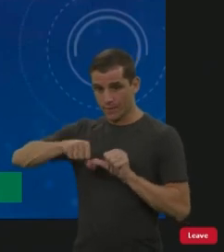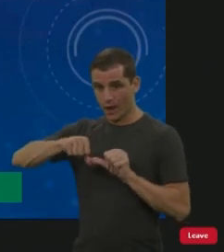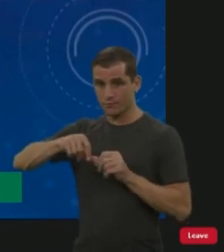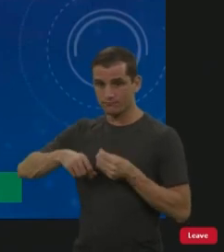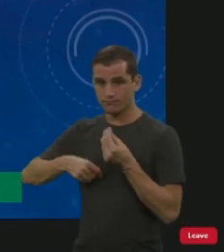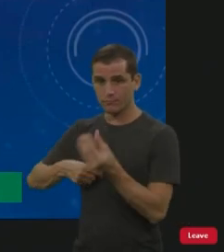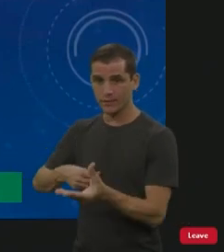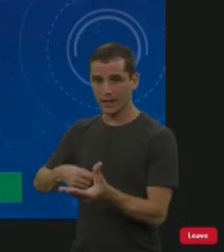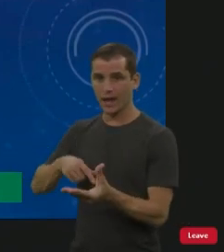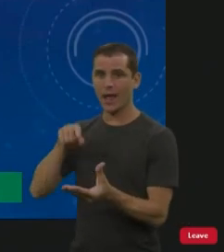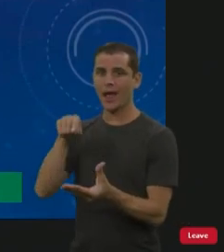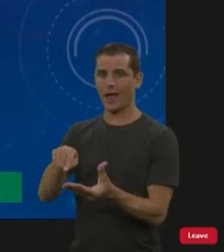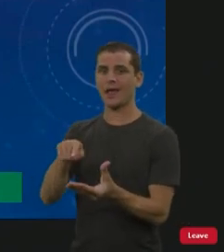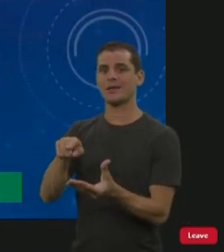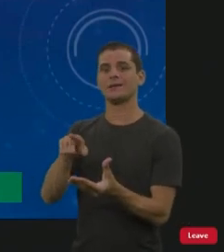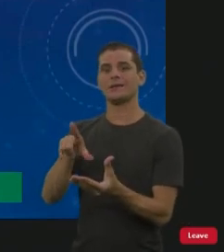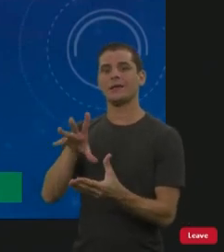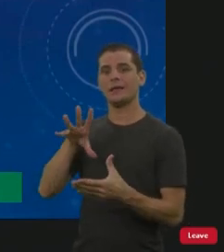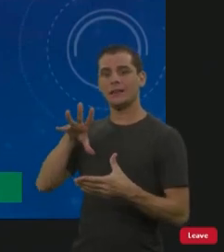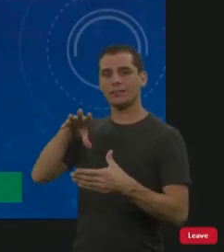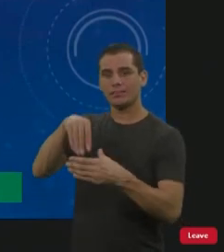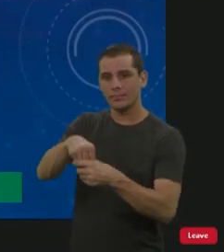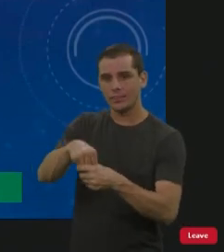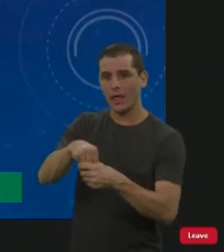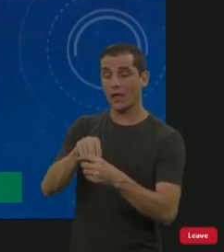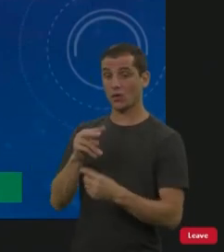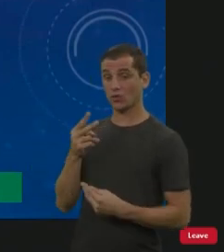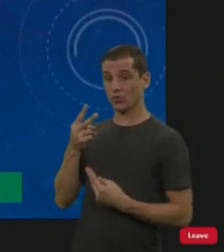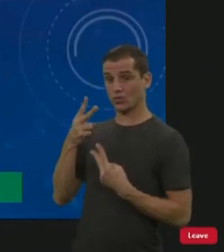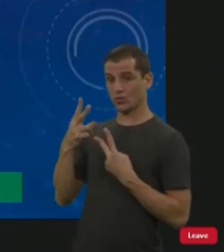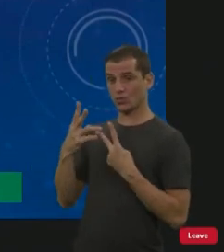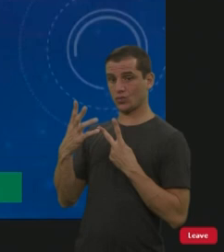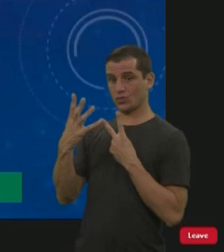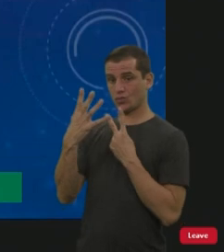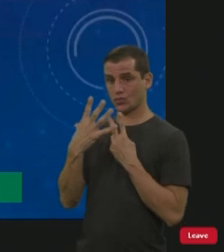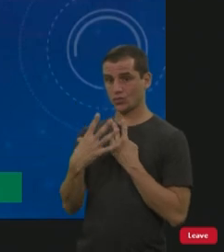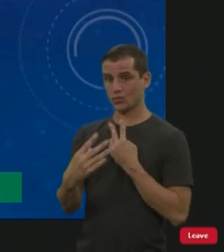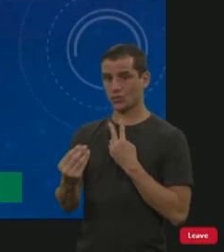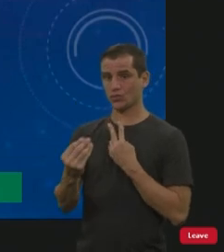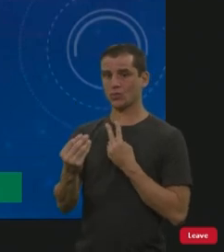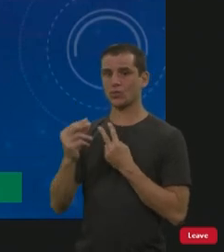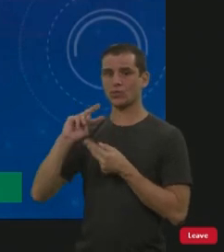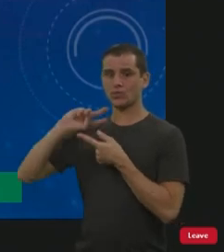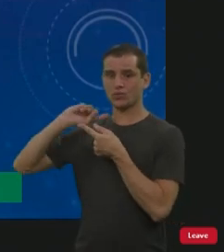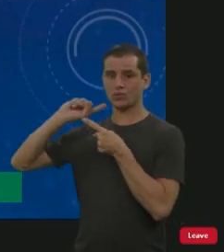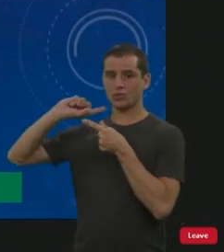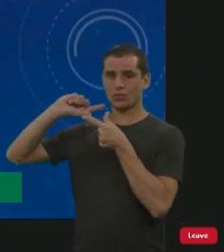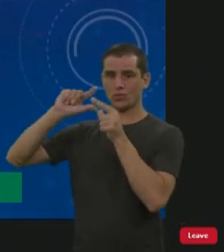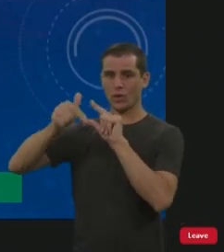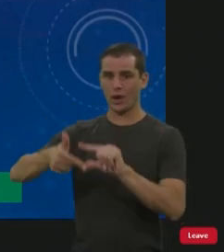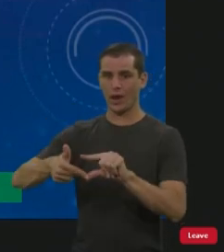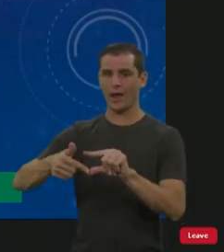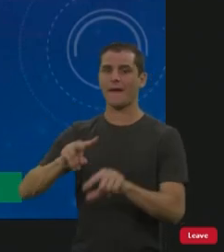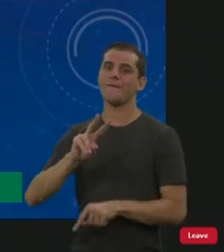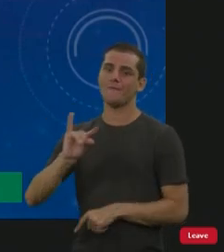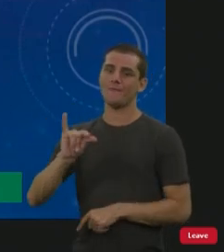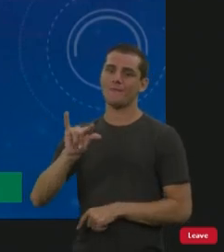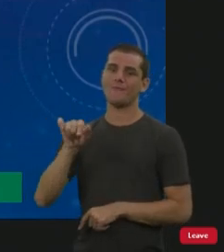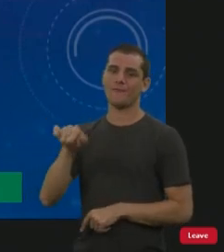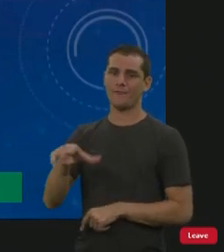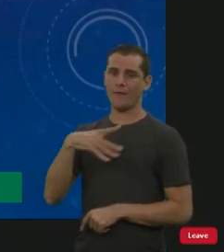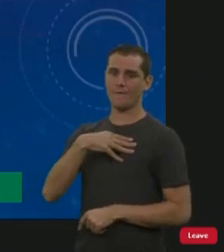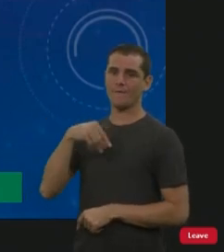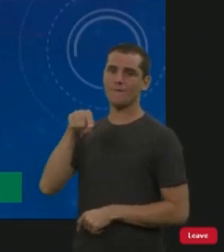ele carregar as duas simultaneamente. Aí sim nós vamos ter uma manifestação do quadro clínico, tá? Então, é